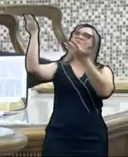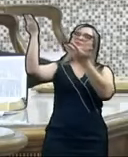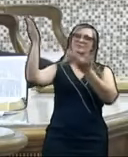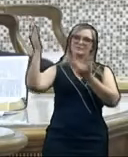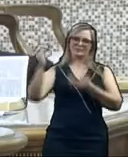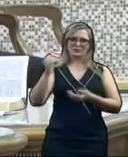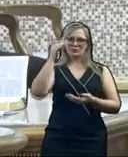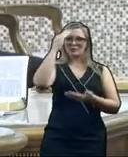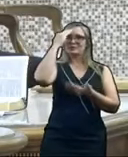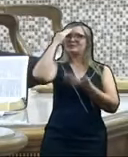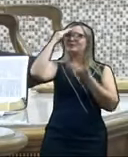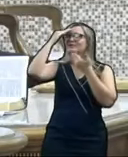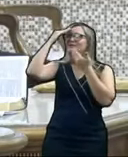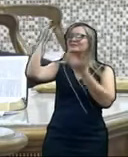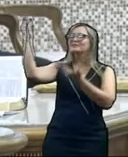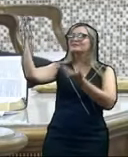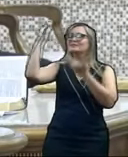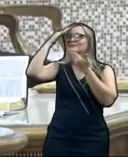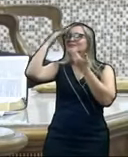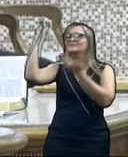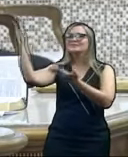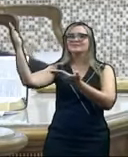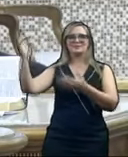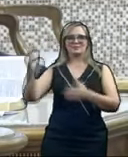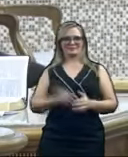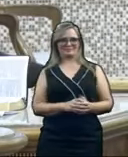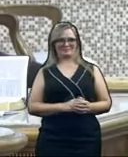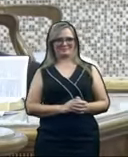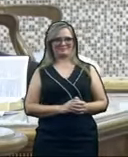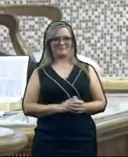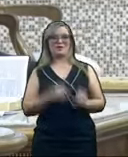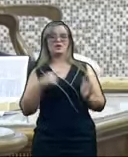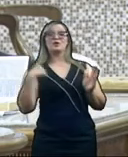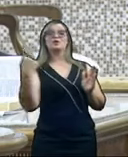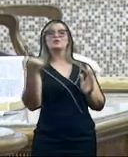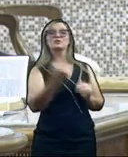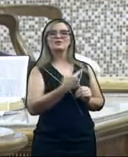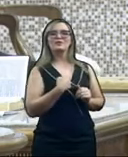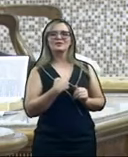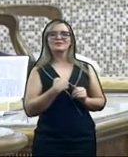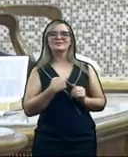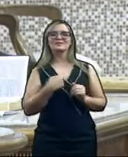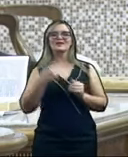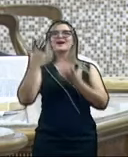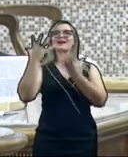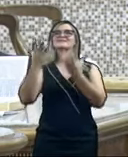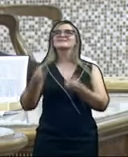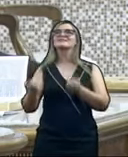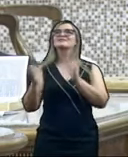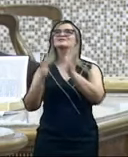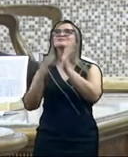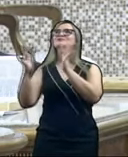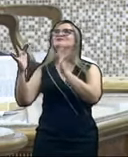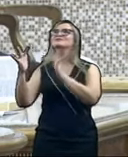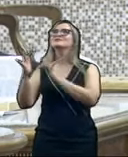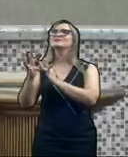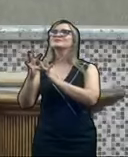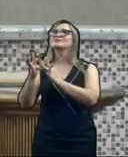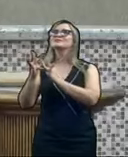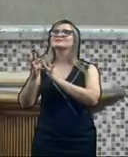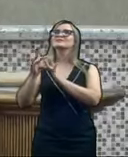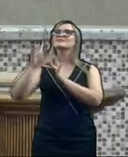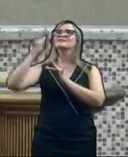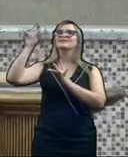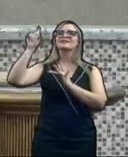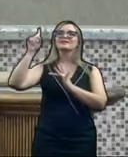crentes em Jesus e Nós só estamos sendo crente porque os nossos pais são